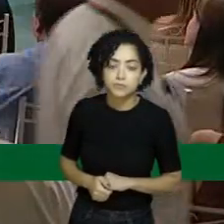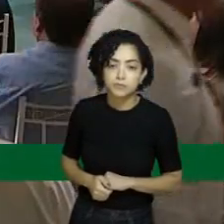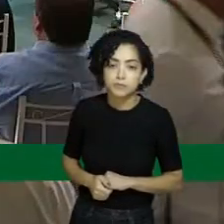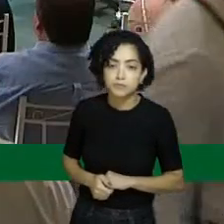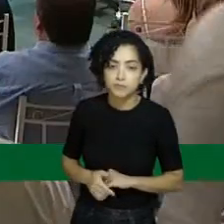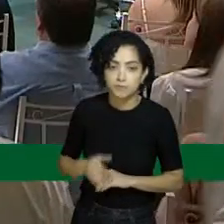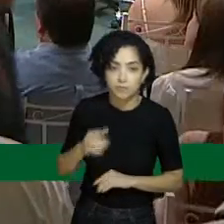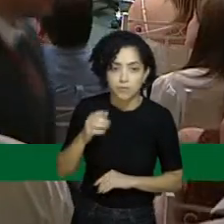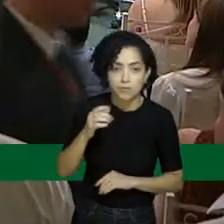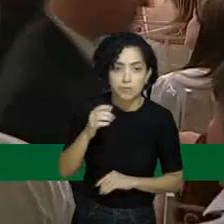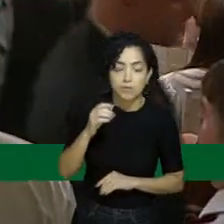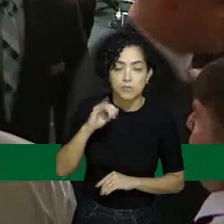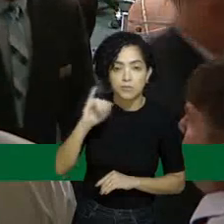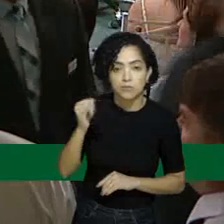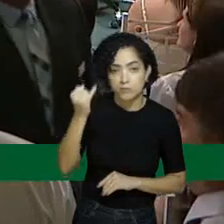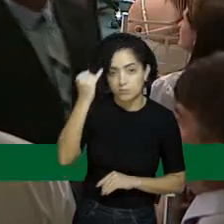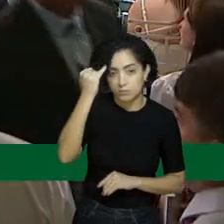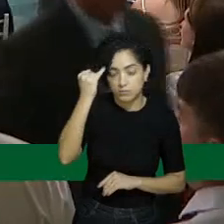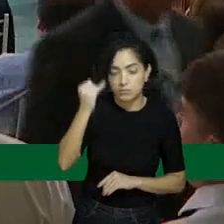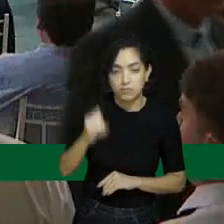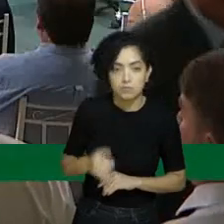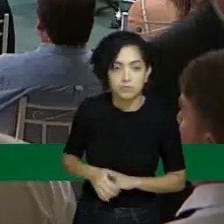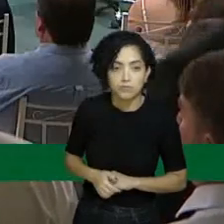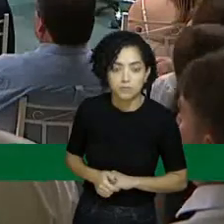Deputado Jair Mioto.